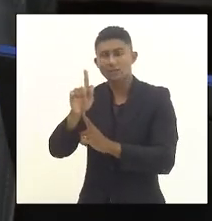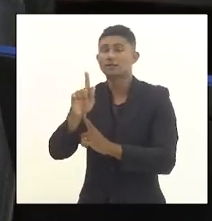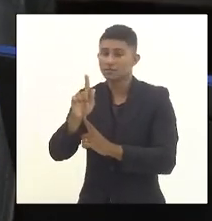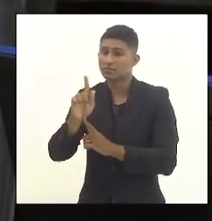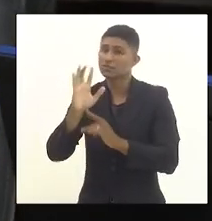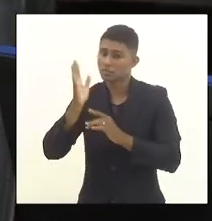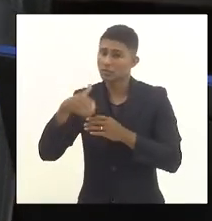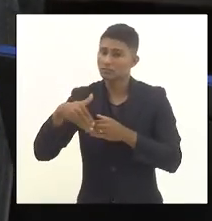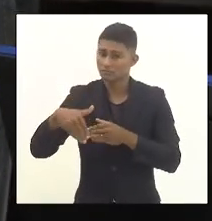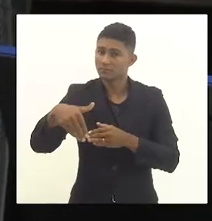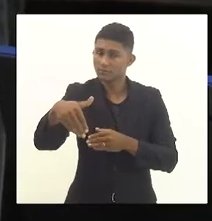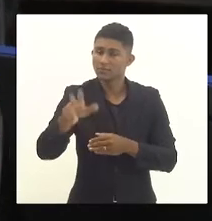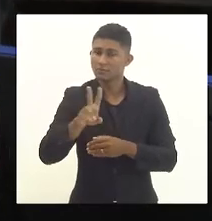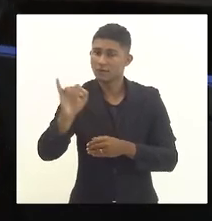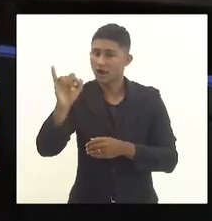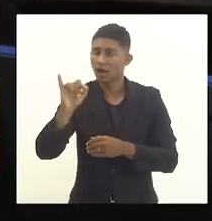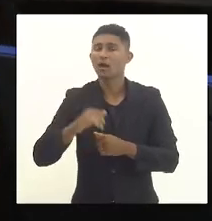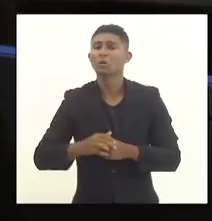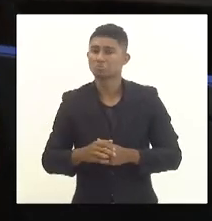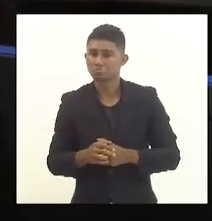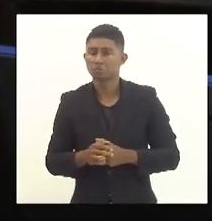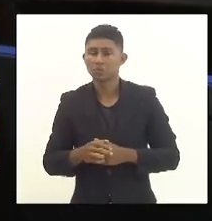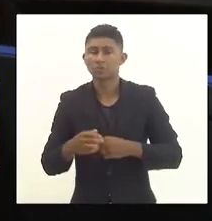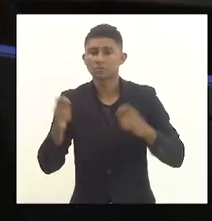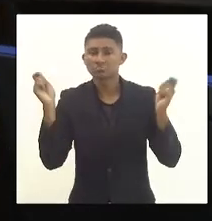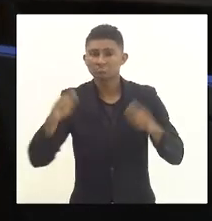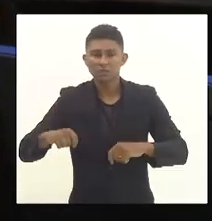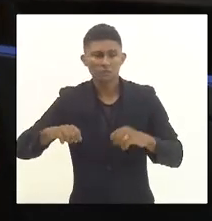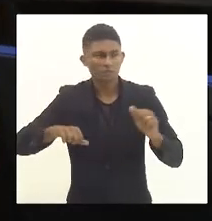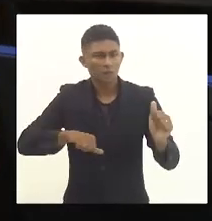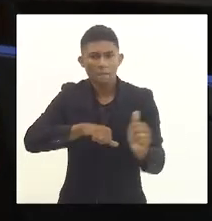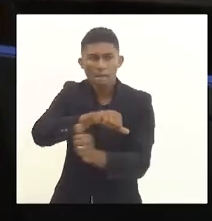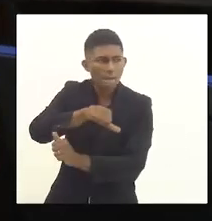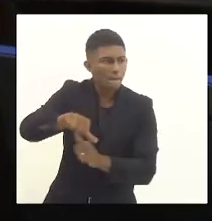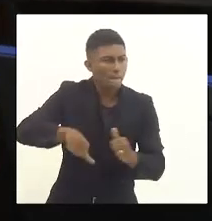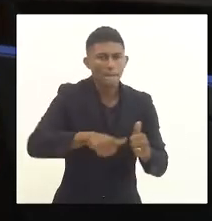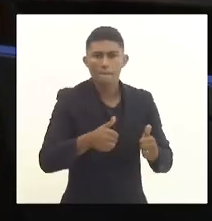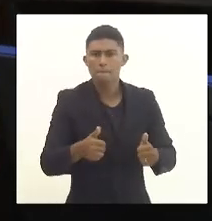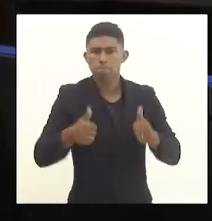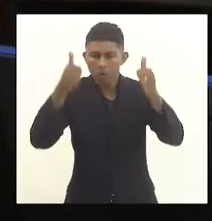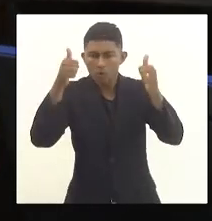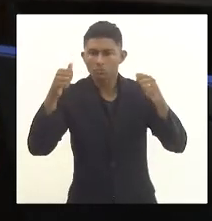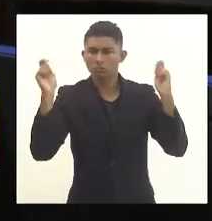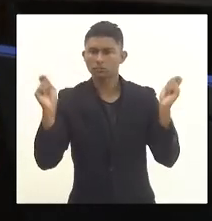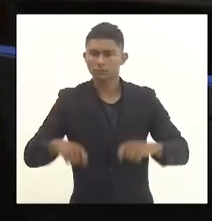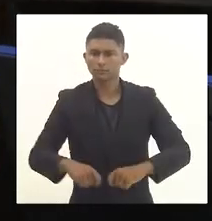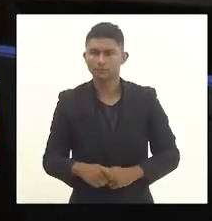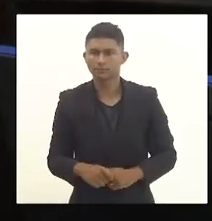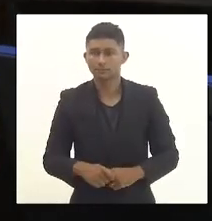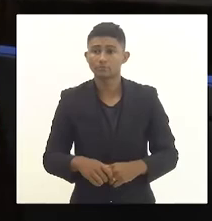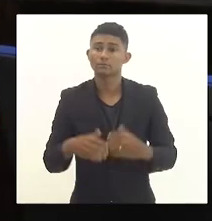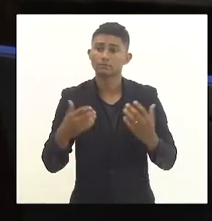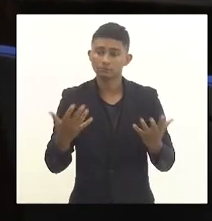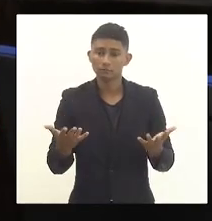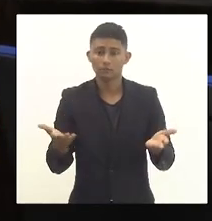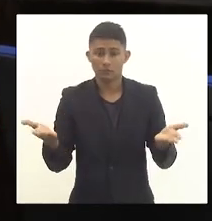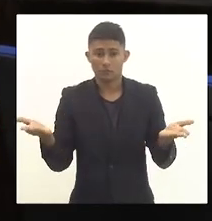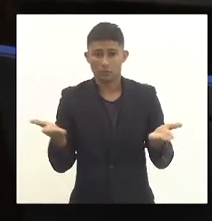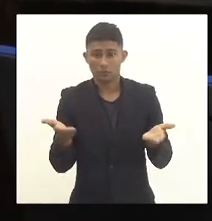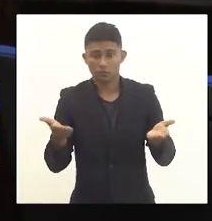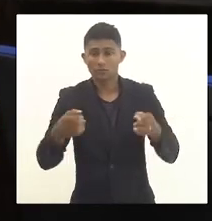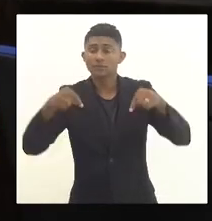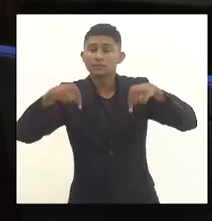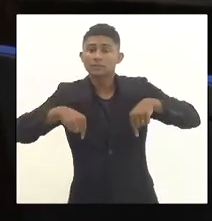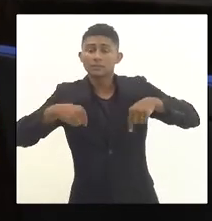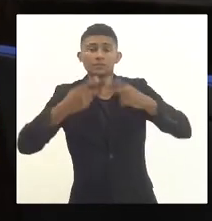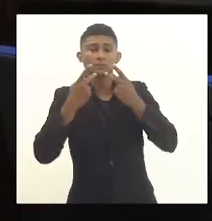comercial e, possivelmente, uma tecnologia que pode alterar bastante a nossa realidade brasileira. O que nós podemos ter aqui hoje, eu estou entendendo